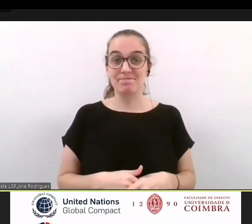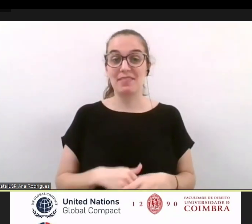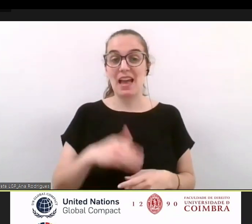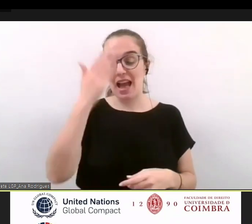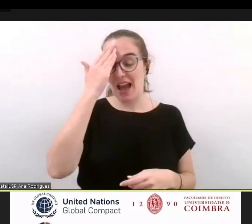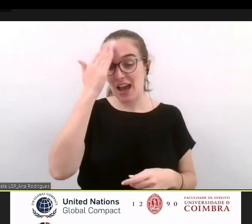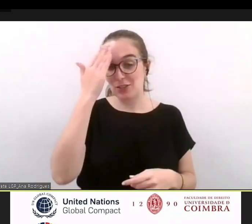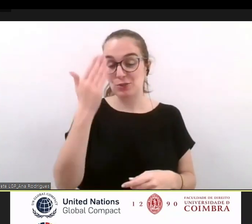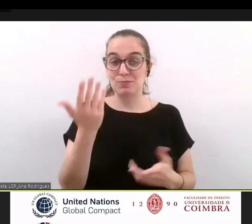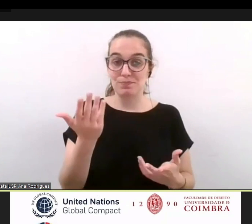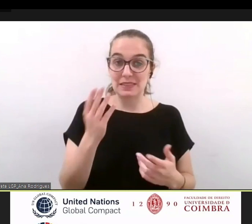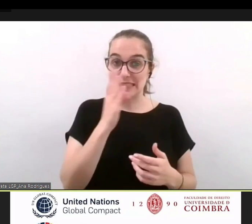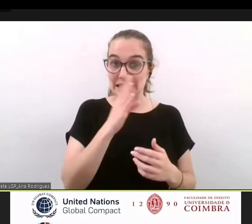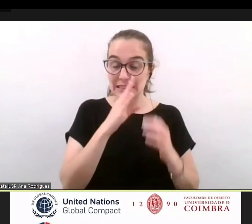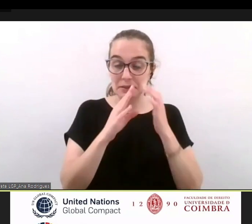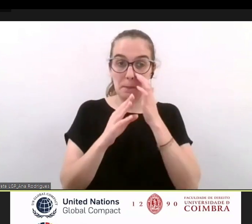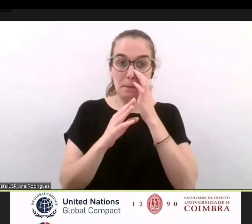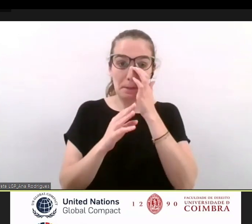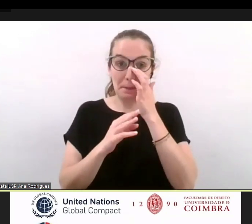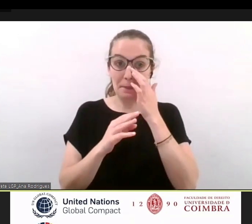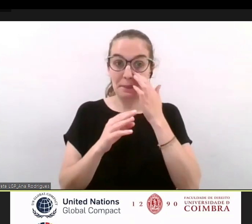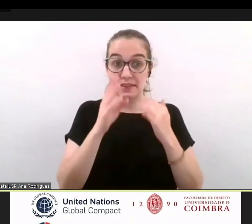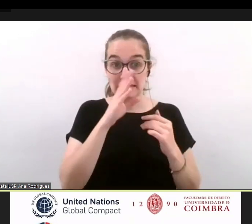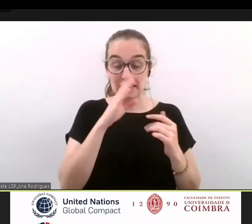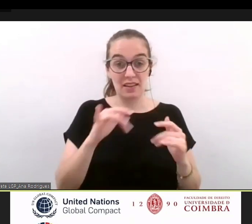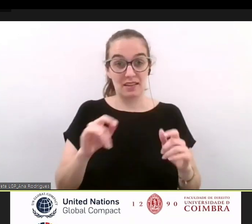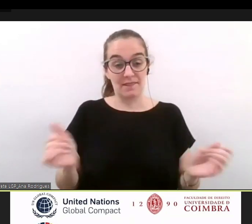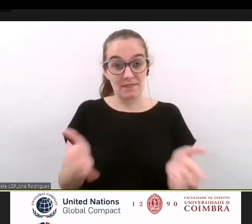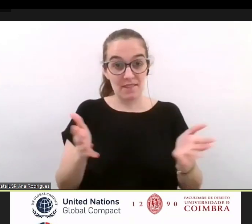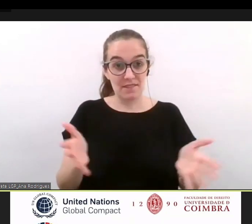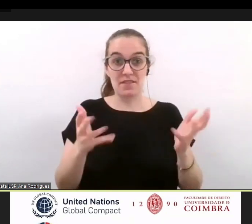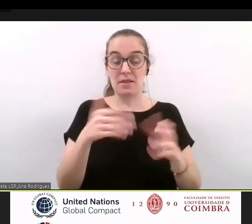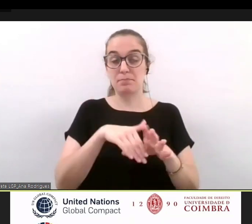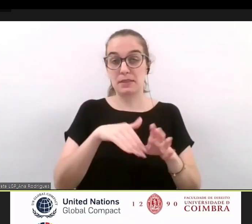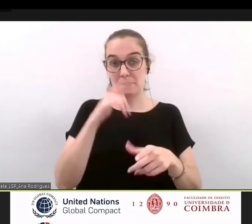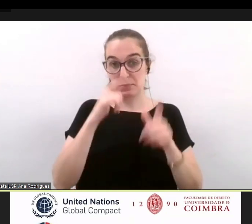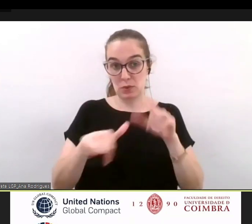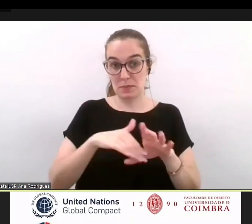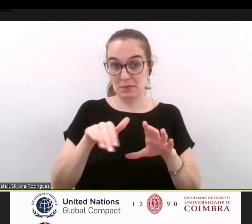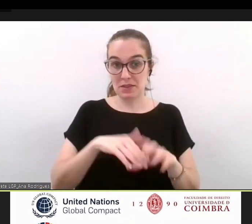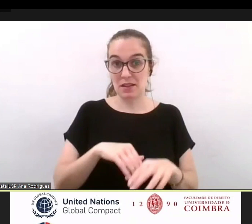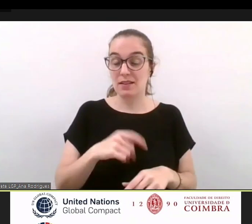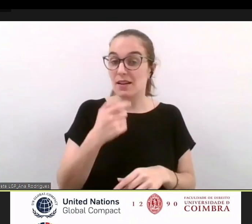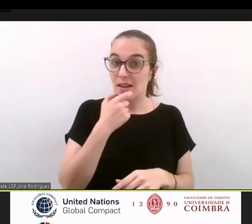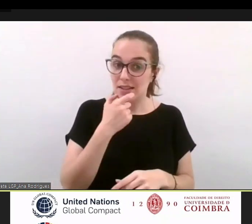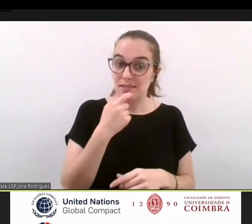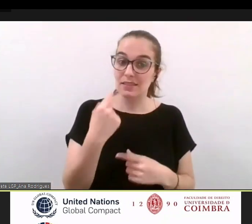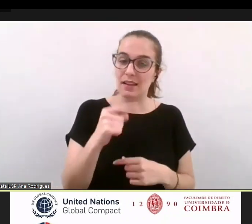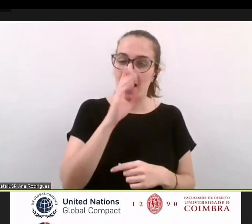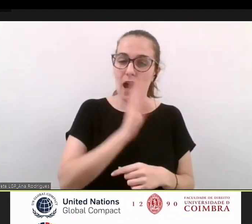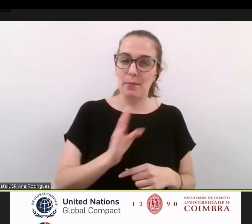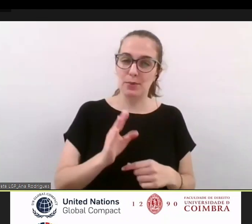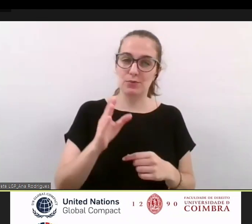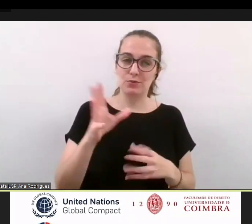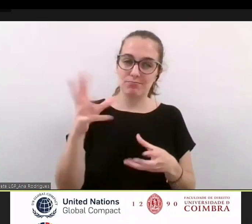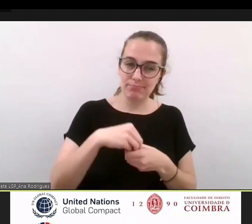que passaria esse incentivo à participação dos cidadãos passaria por criar hábitos de maior envolvimento,